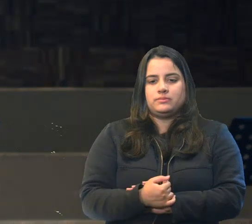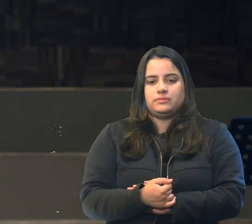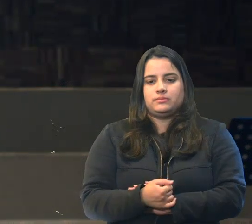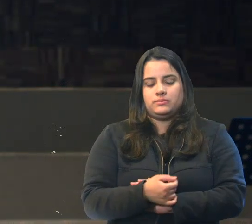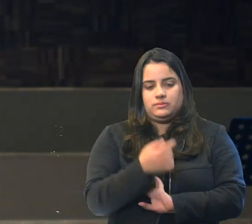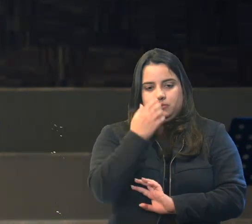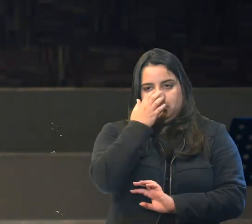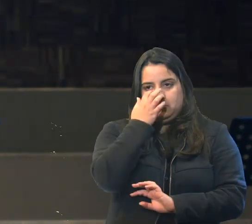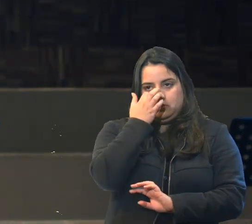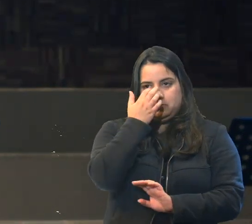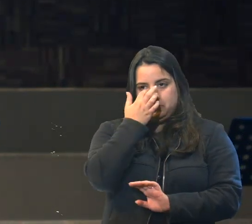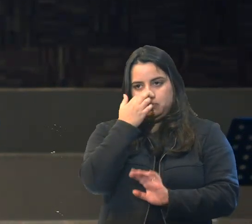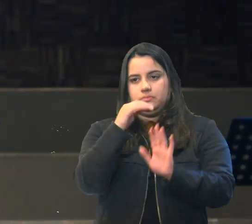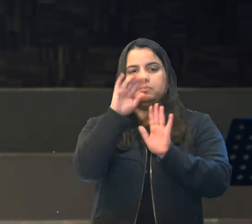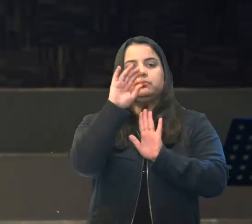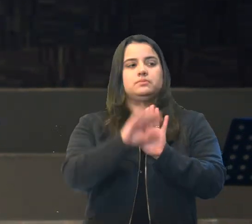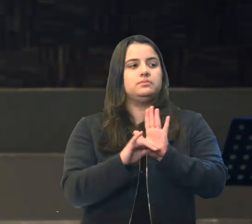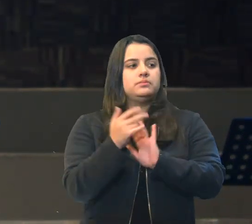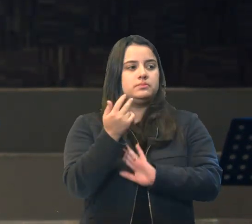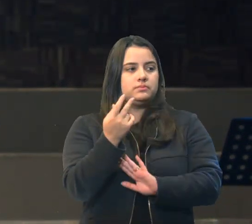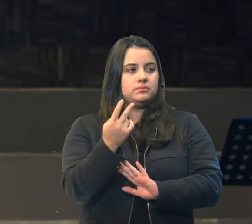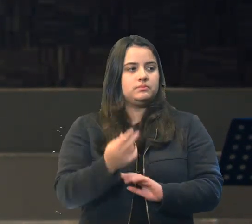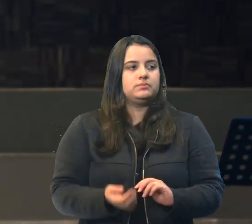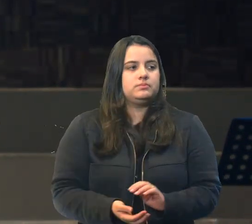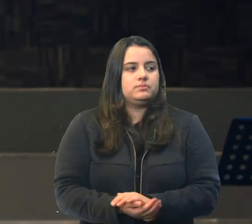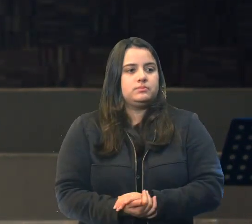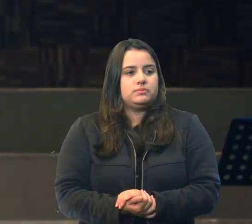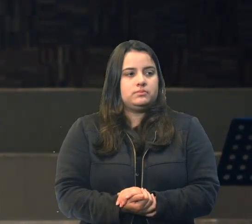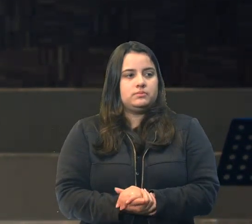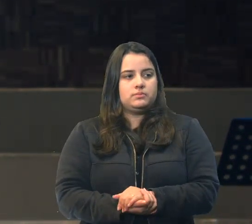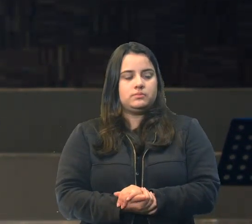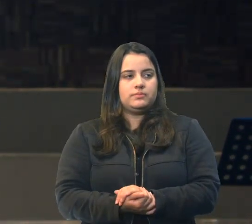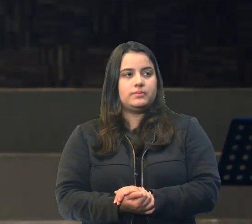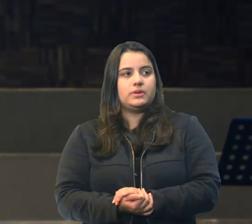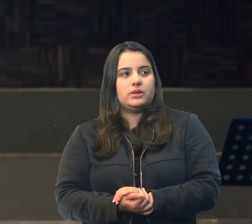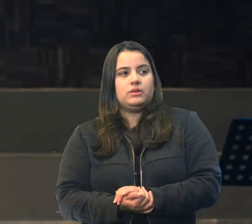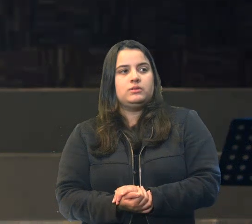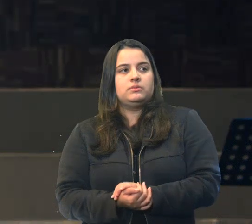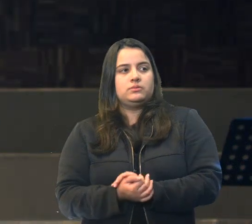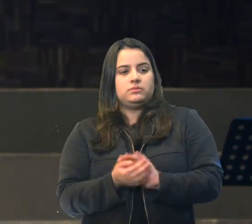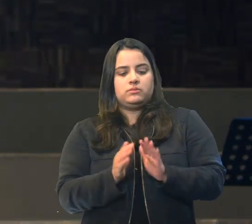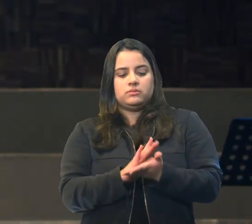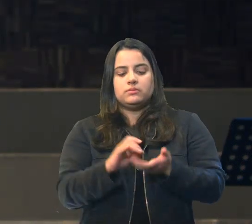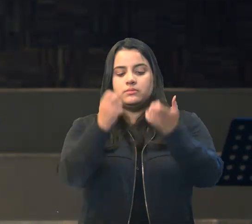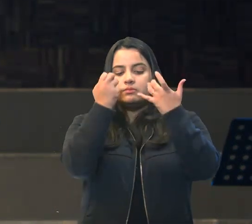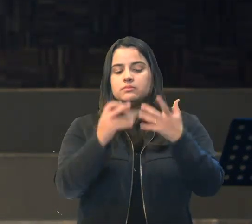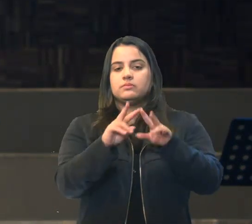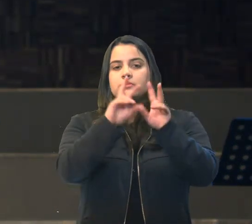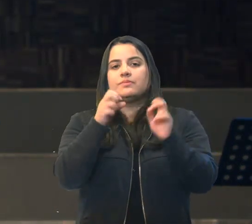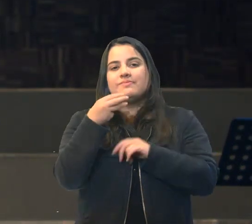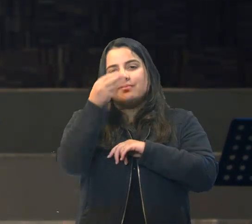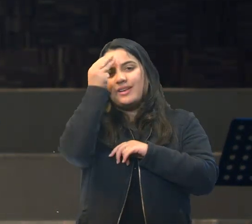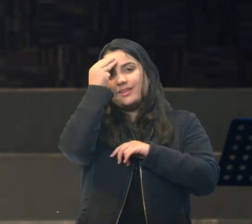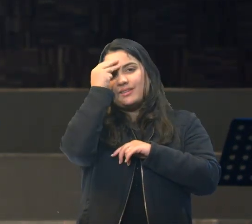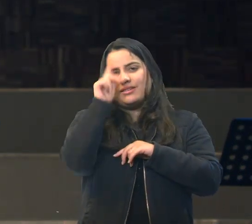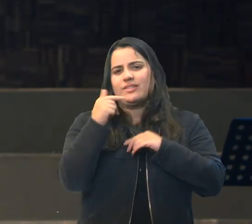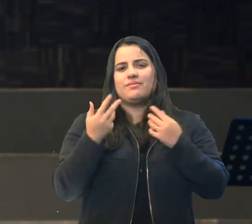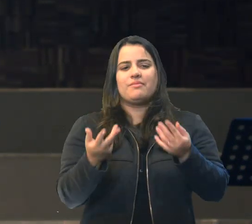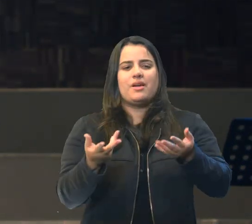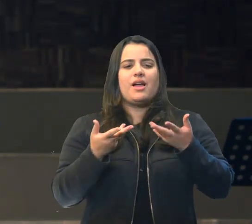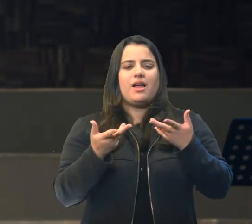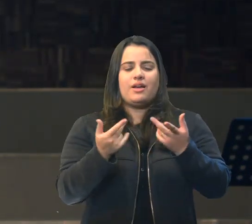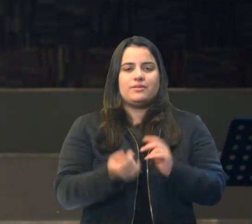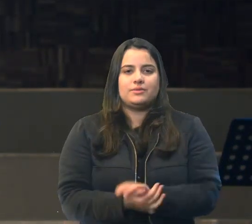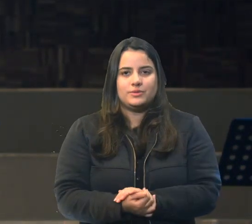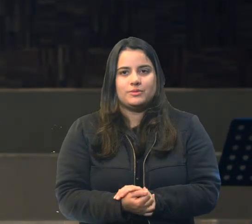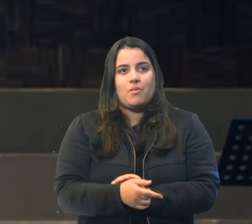No capítulo 12, a Bíblia conta algo sobre Maria que é maravilhoso. É uma